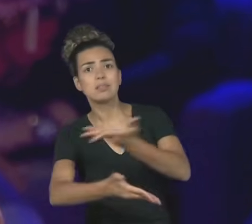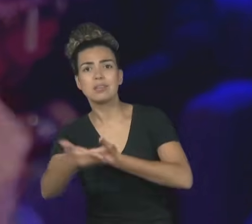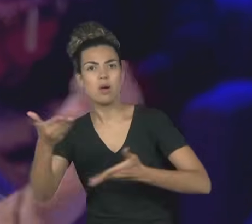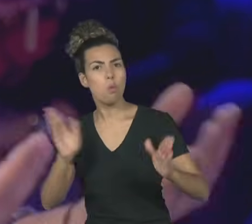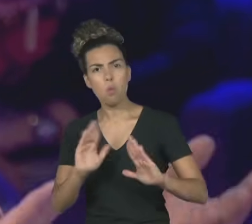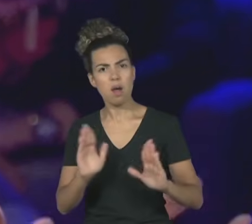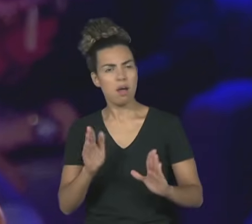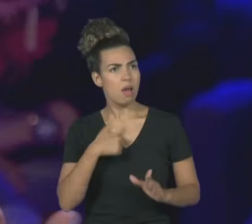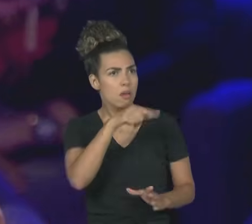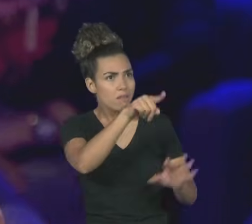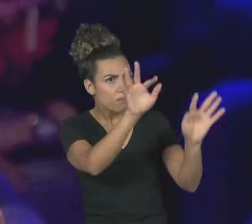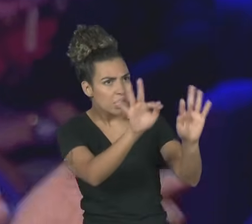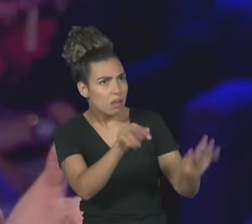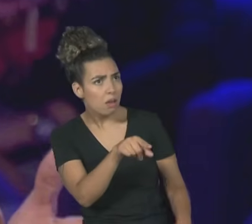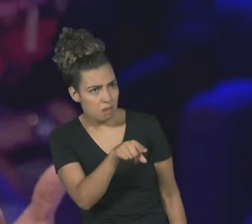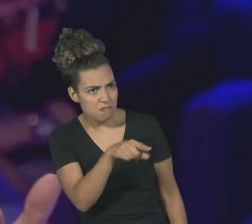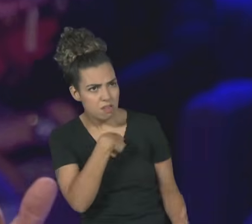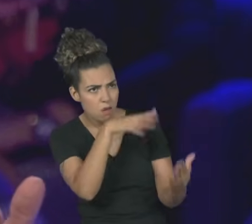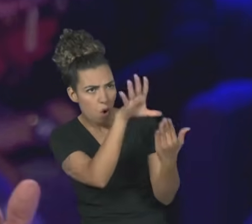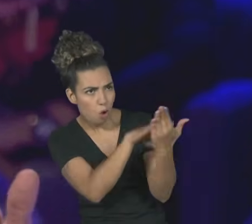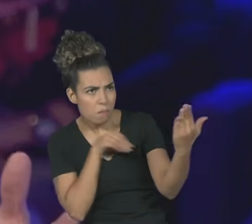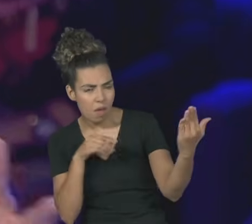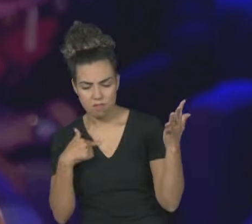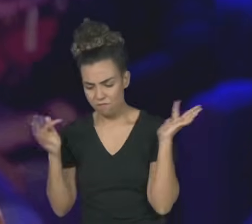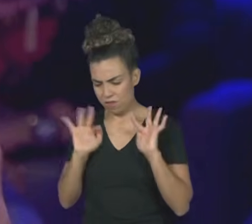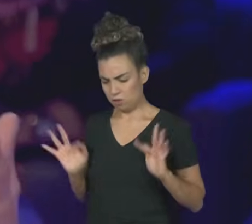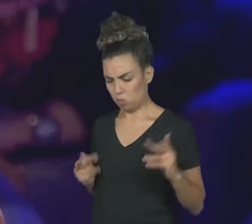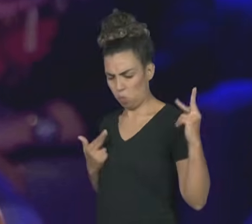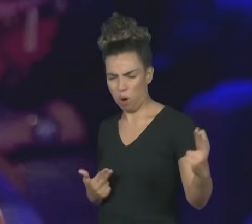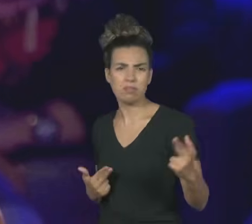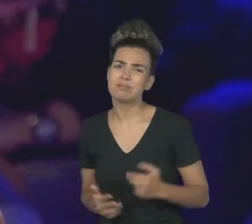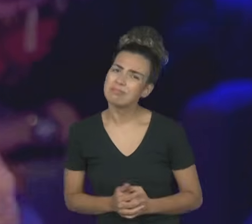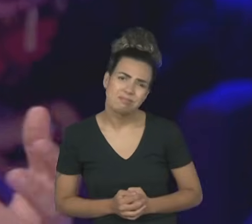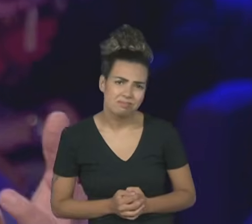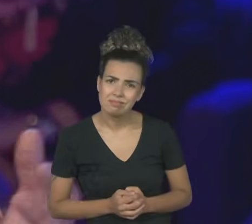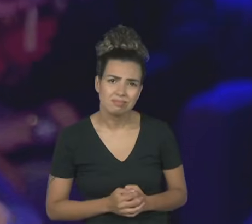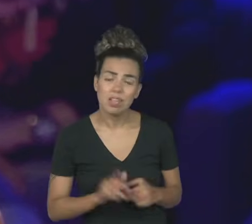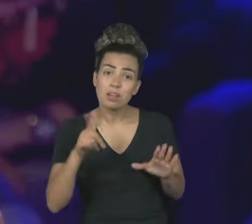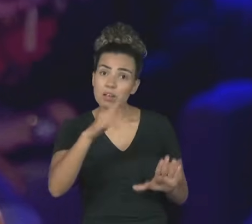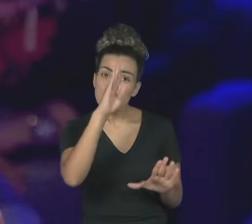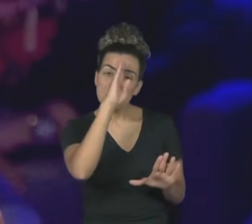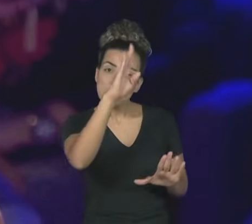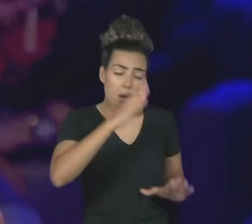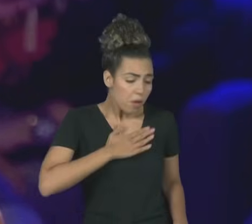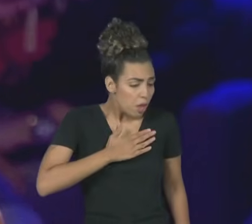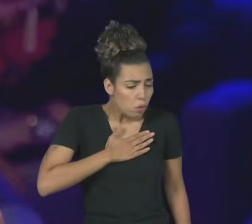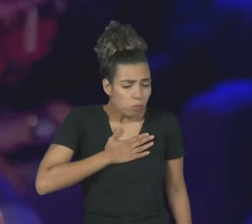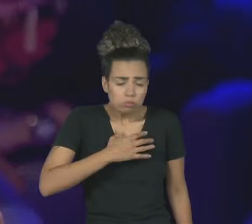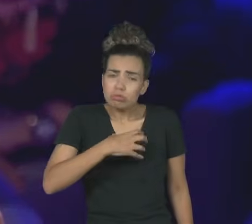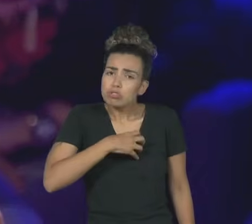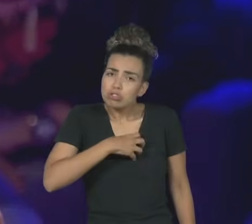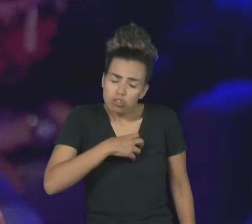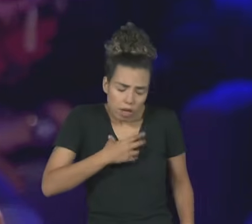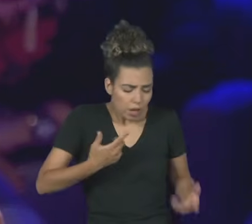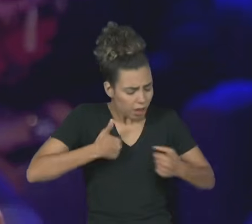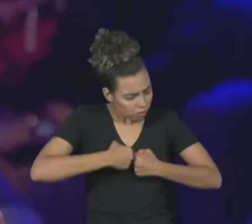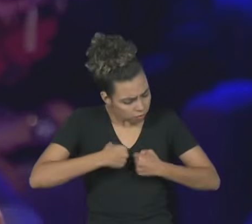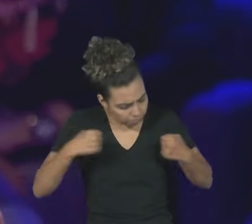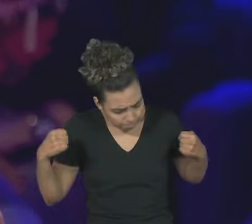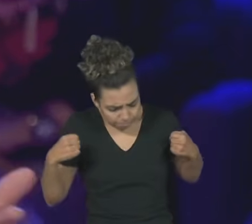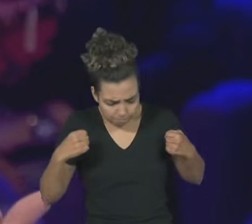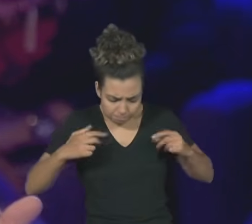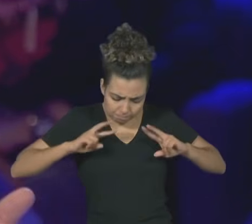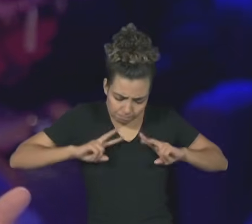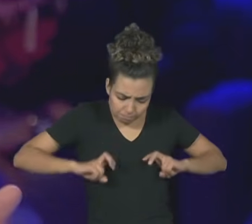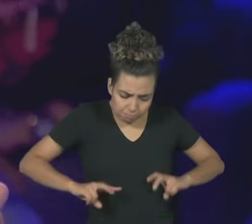Não é vendo alguém assim, não é... É você, aos poucos, com todas essas influências que você tem, conseguir